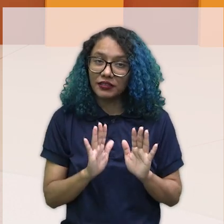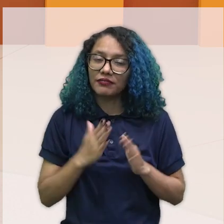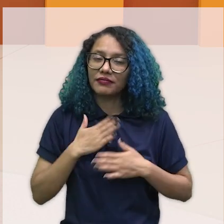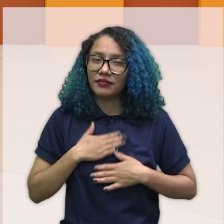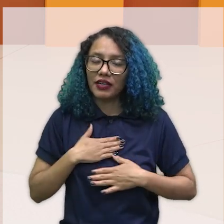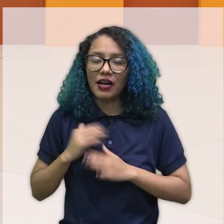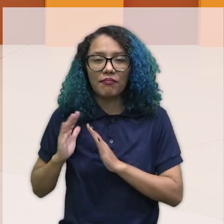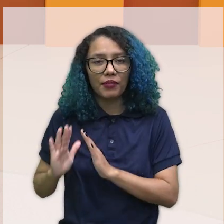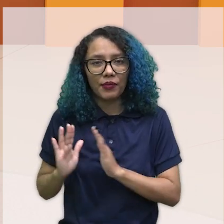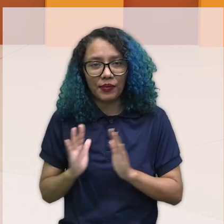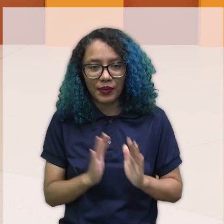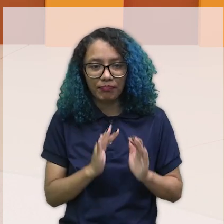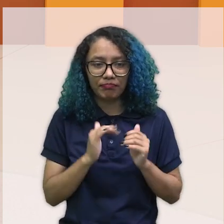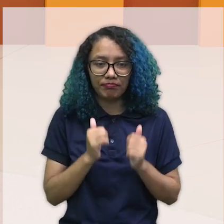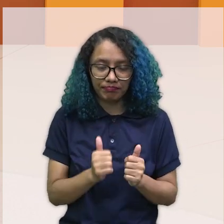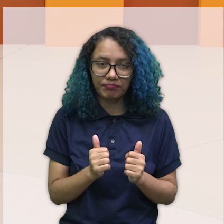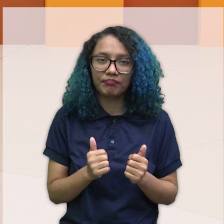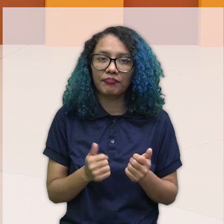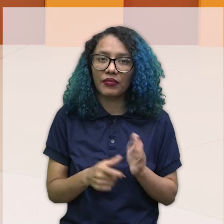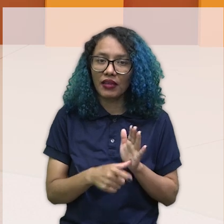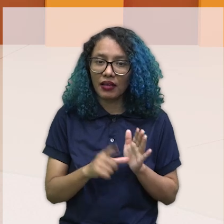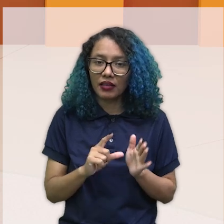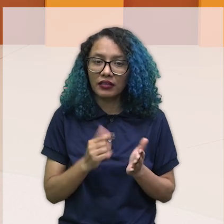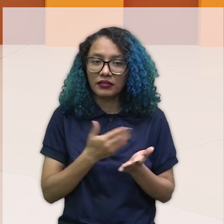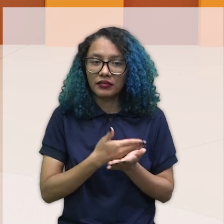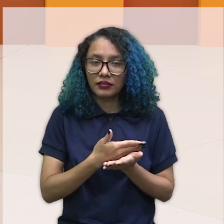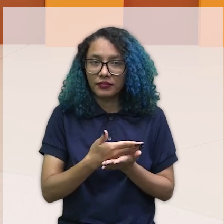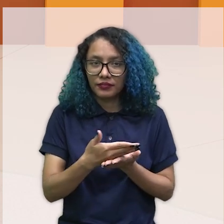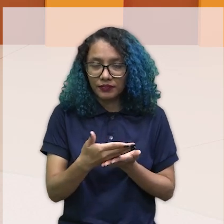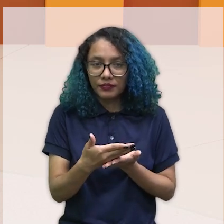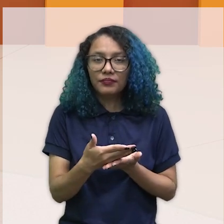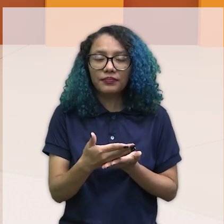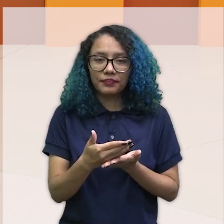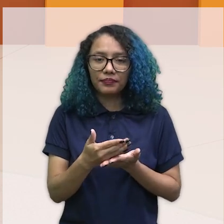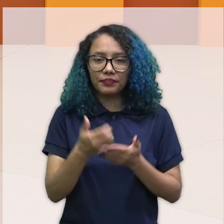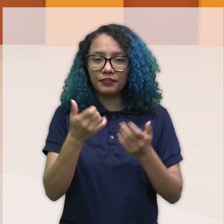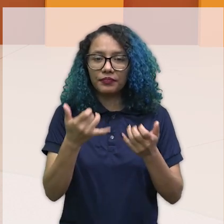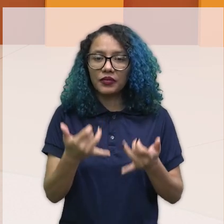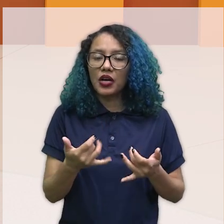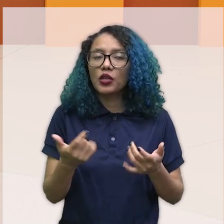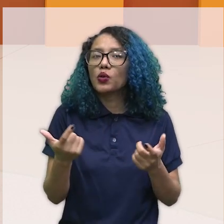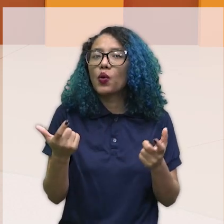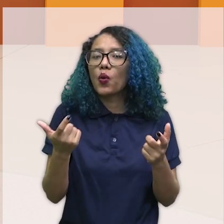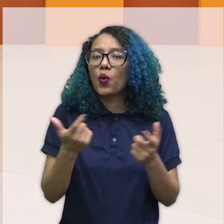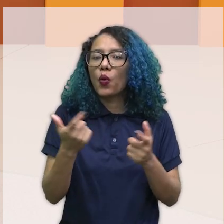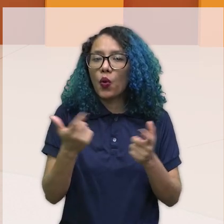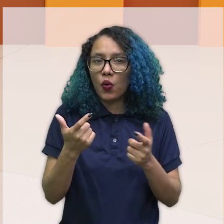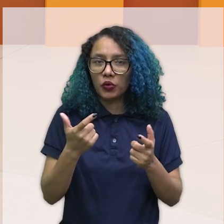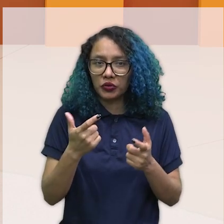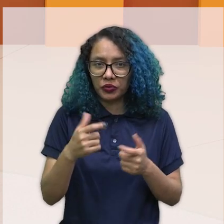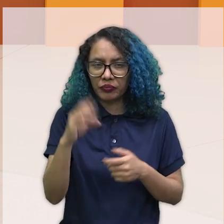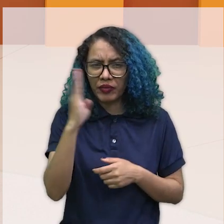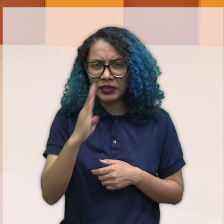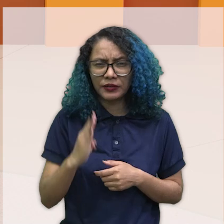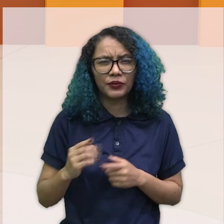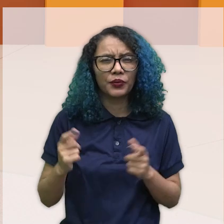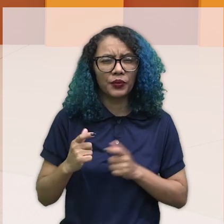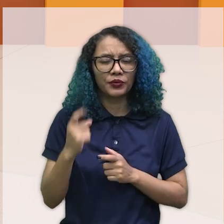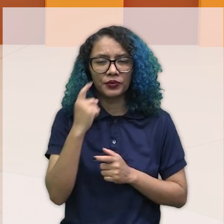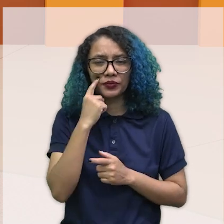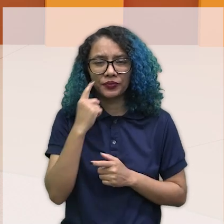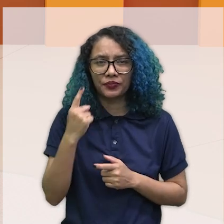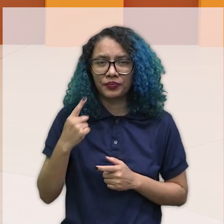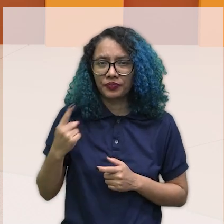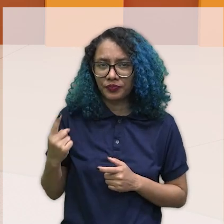e nesse primeiro momento a gente vai fazer aqui uma breve localização, bem como uma caracterização do território brasileiro. Vocês estão